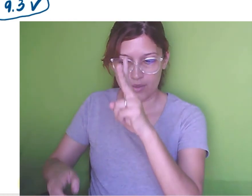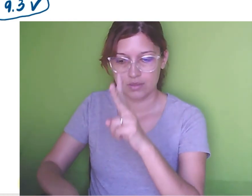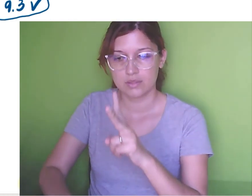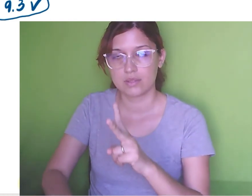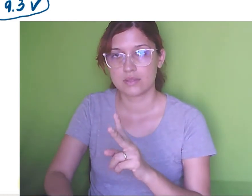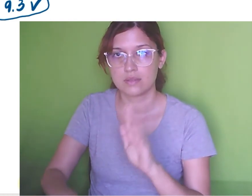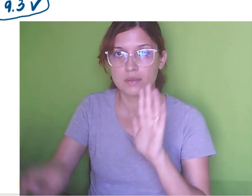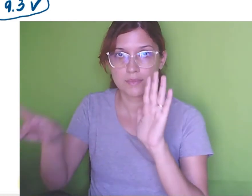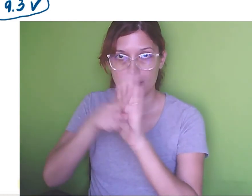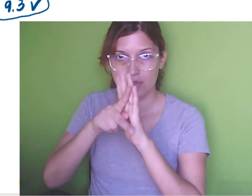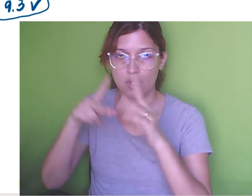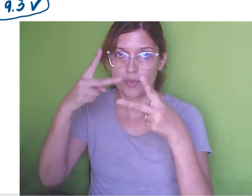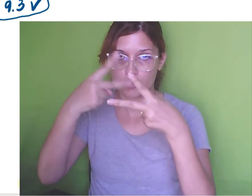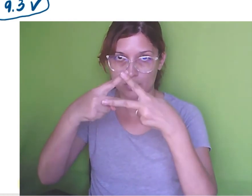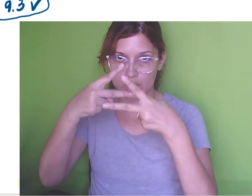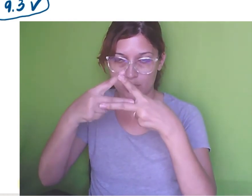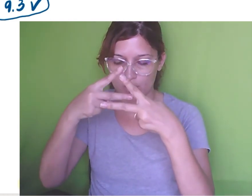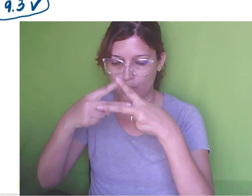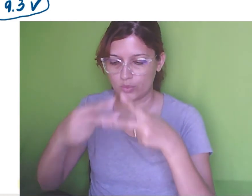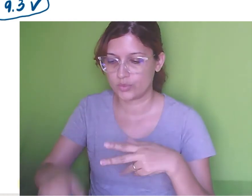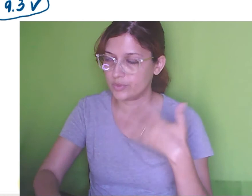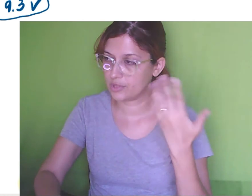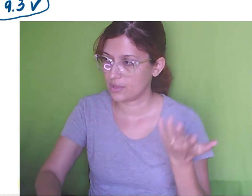Agora ele quer a potência no diodo.